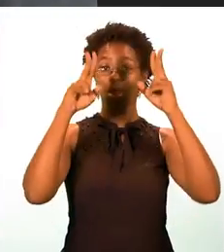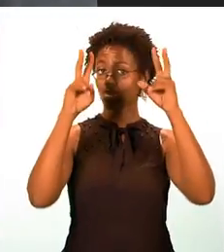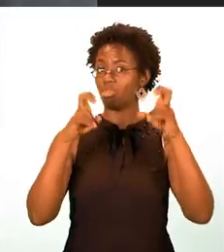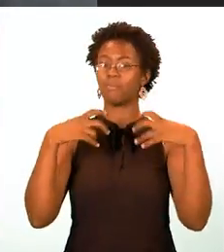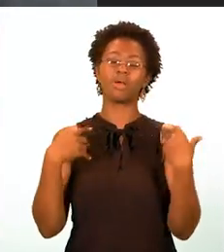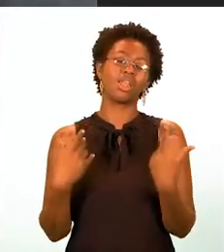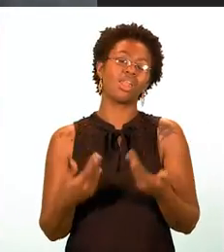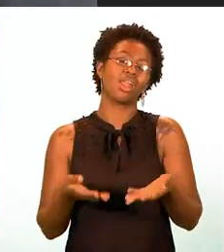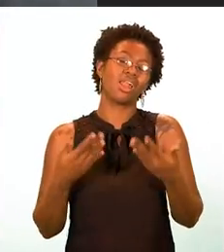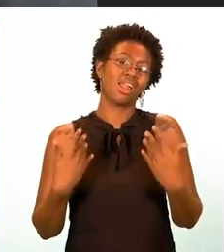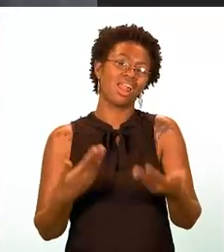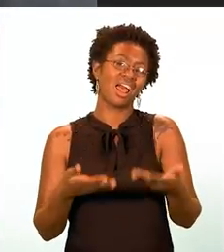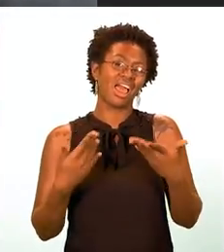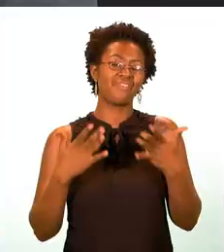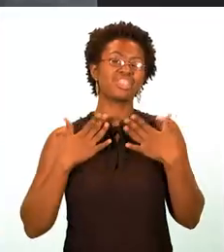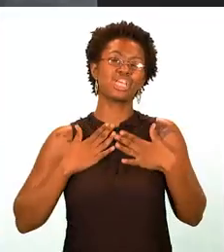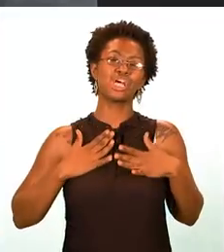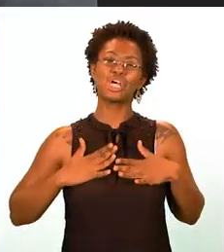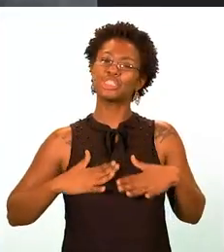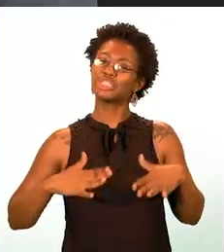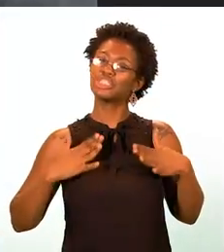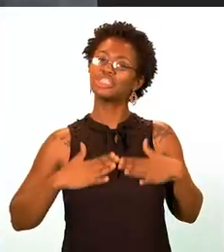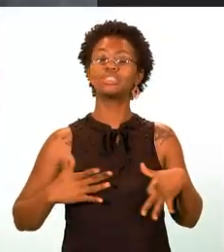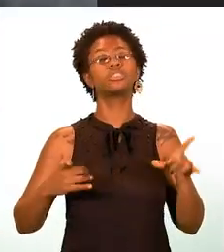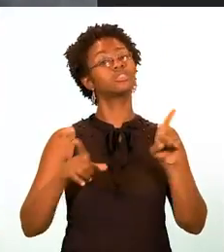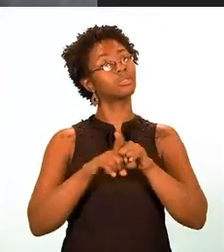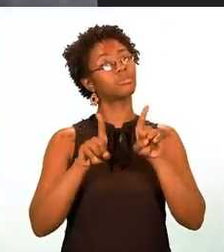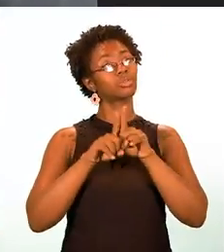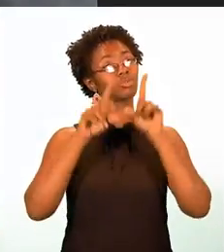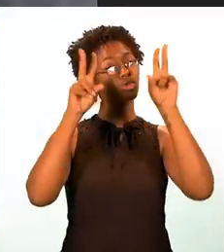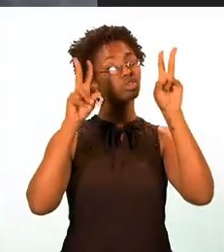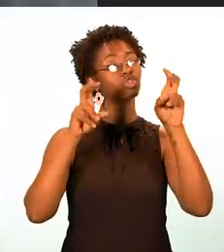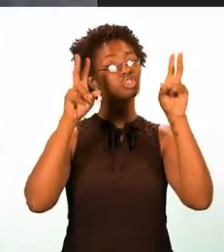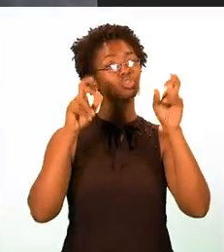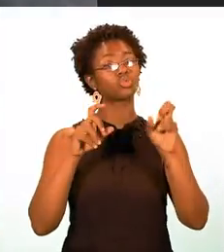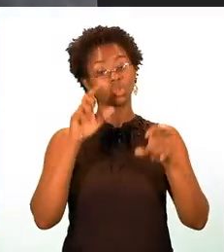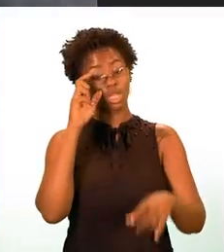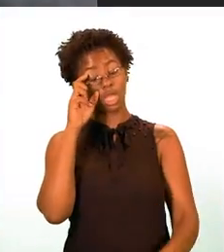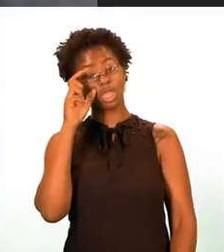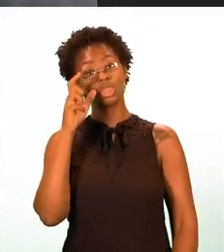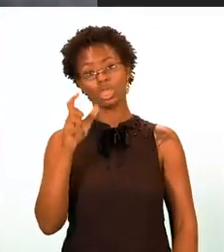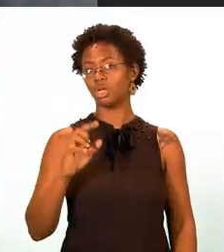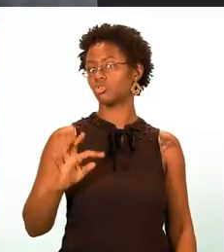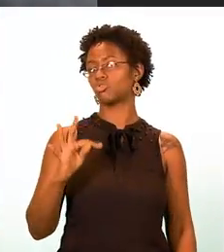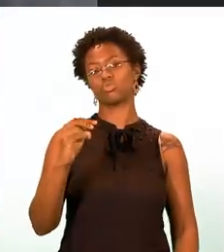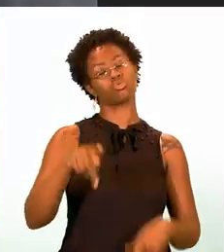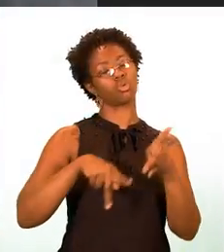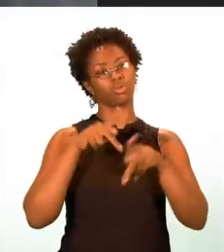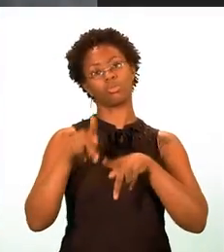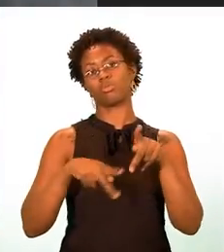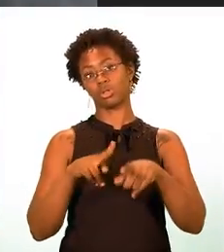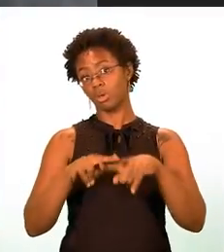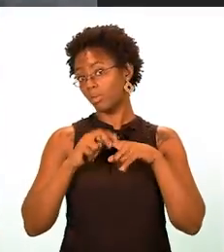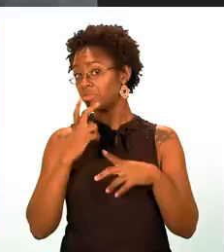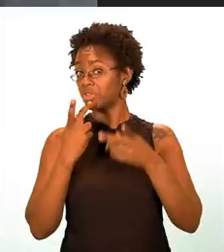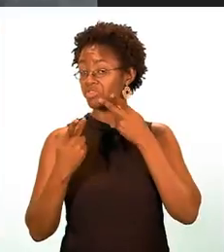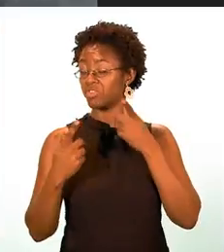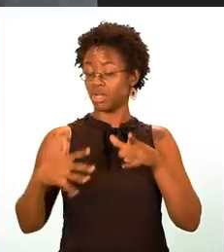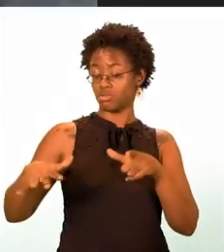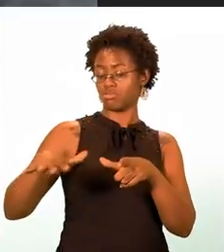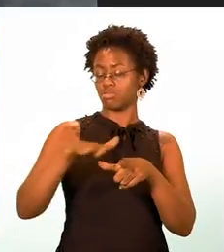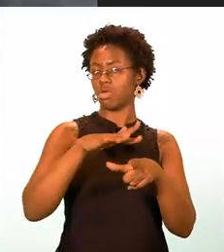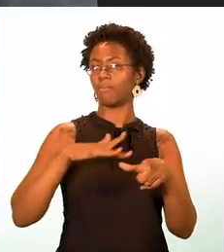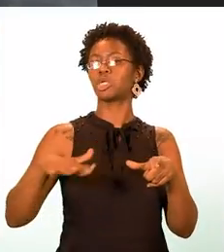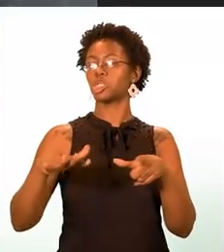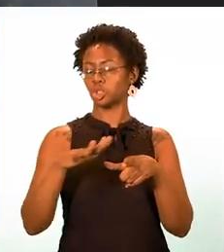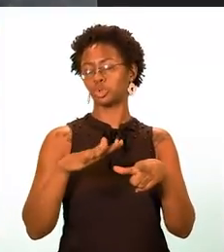de um assunto leve, descontraído e, ao mesmo tempo, um assunto de interesse de toda uma população, porque nós estamos